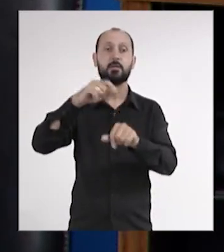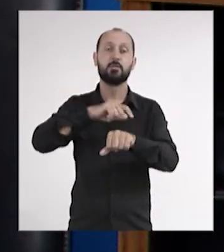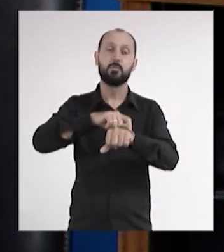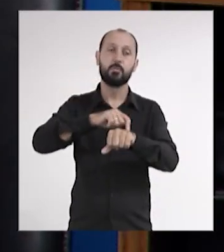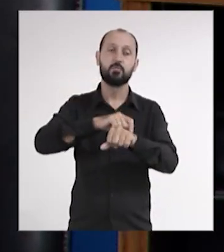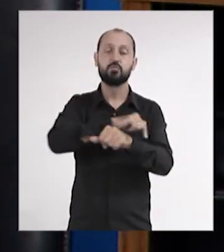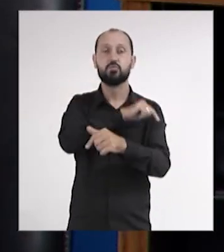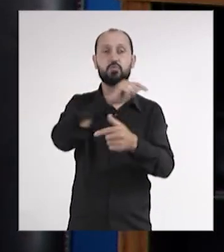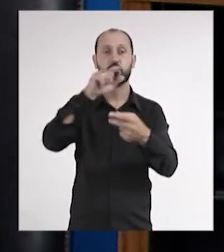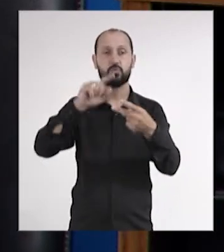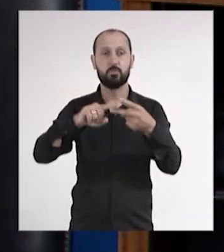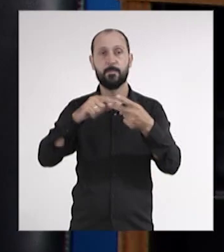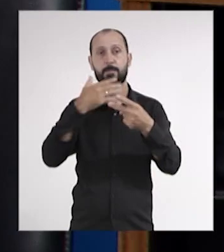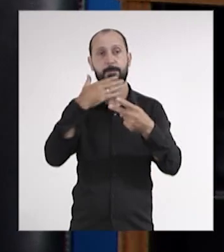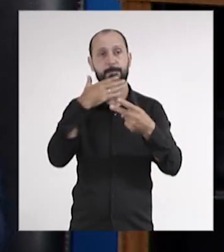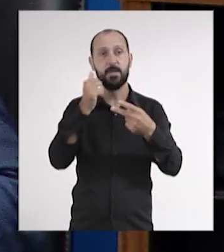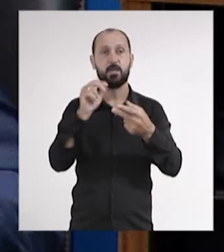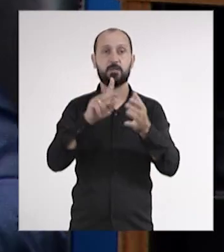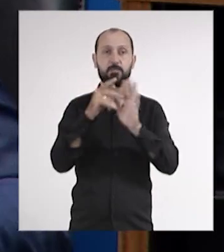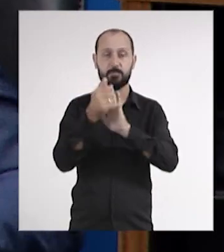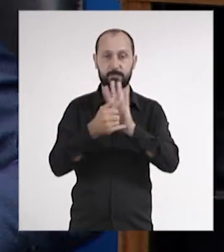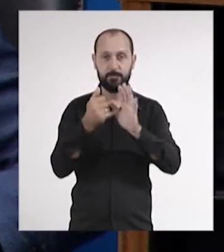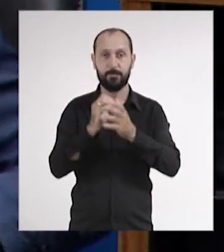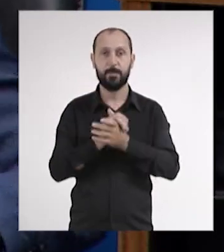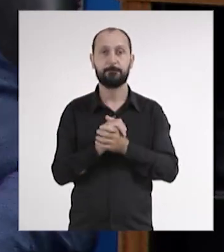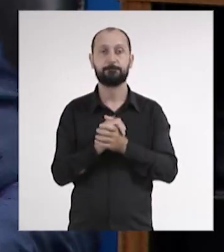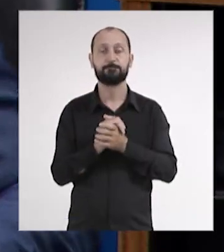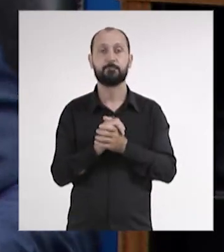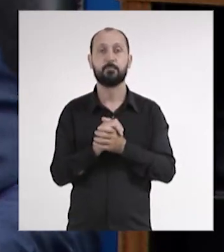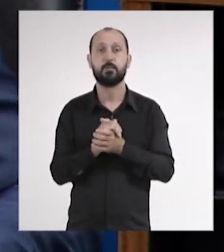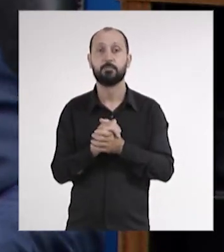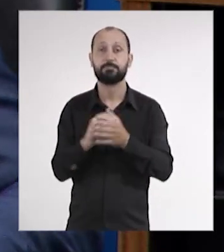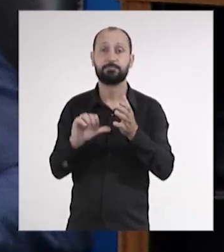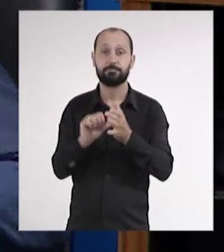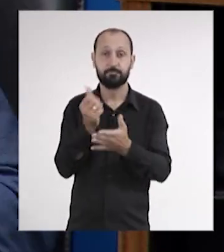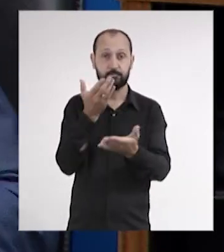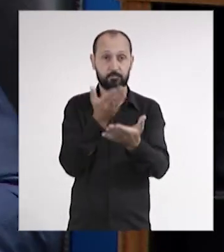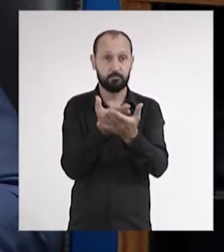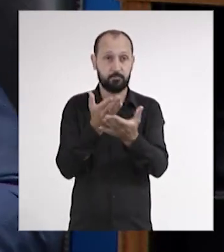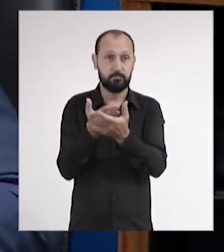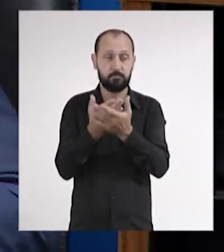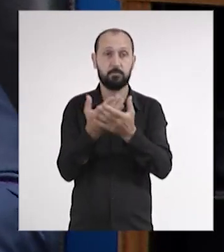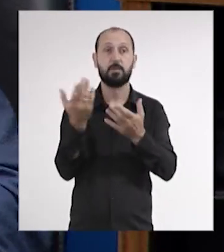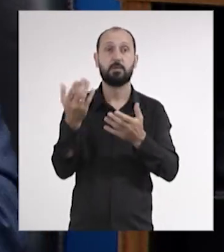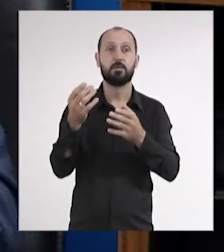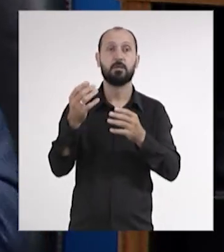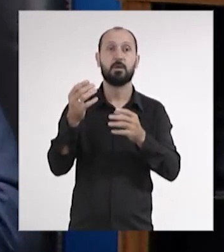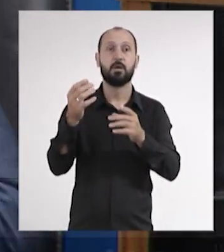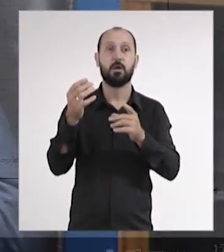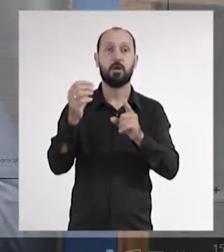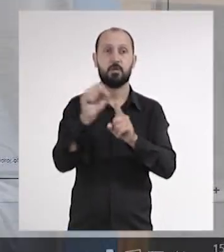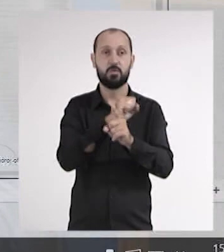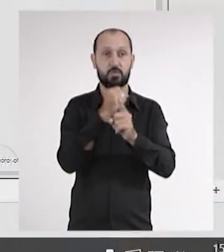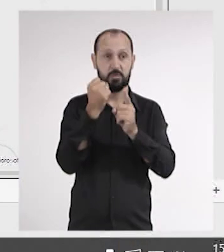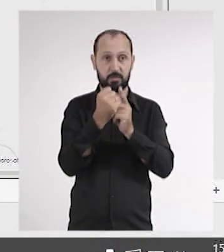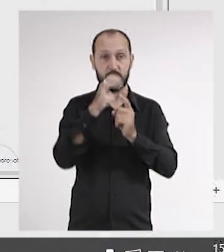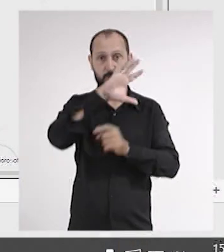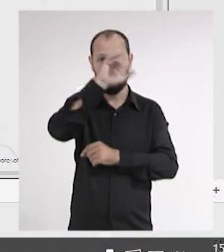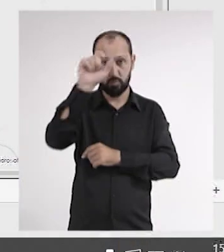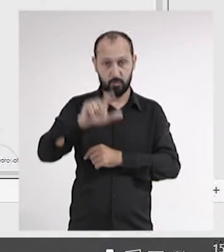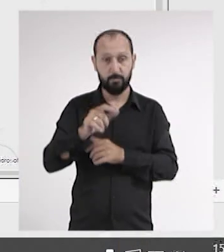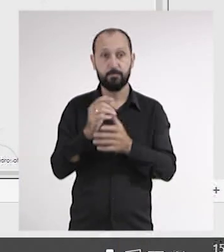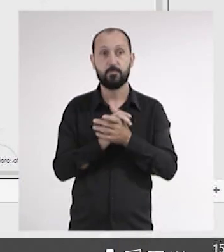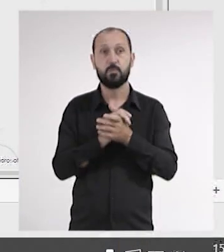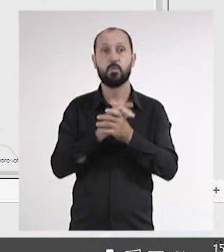fase, refinar esse projeto. Então, esse é um primeiro estudo que apresentamos à sociedade de Mato Grosso do Sul, com